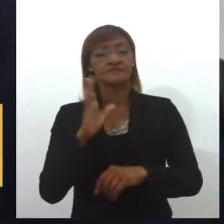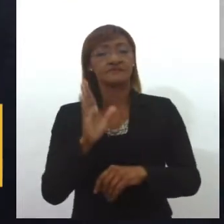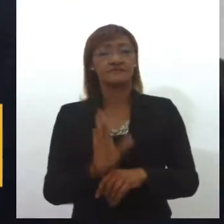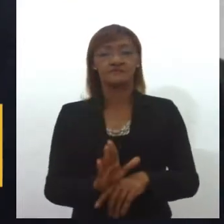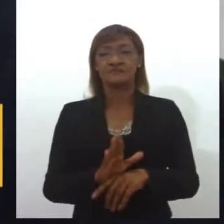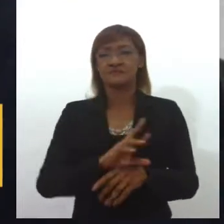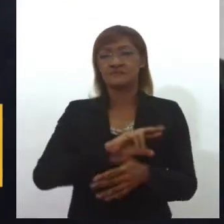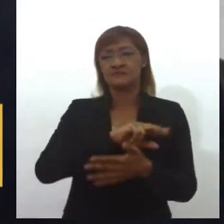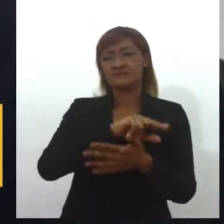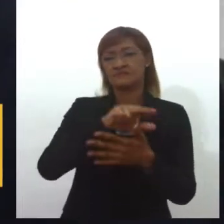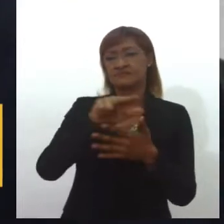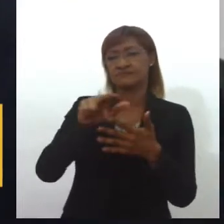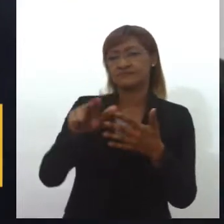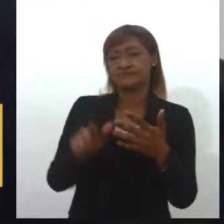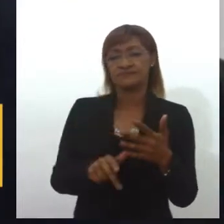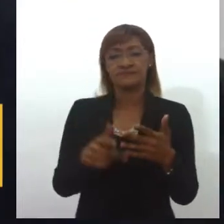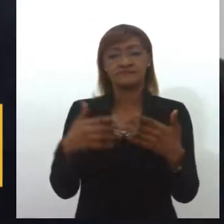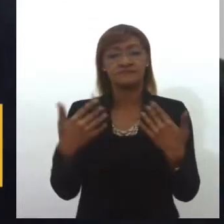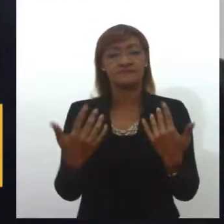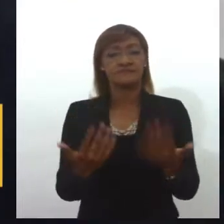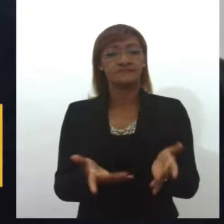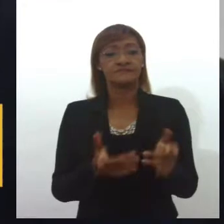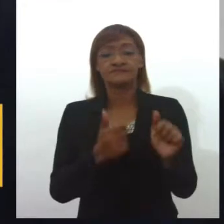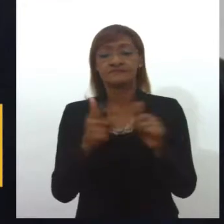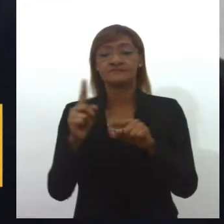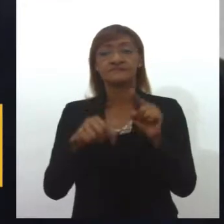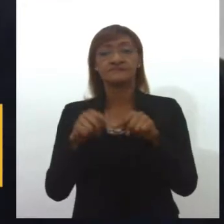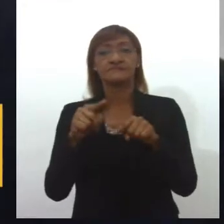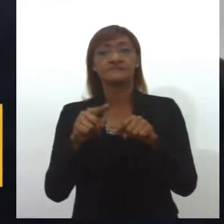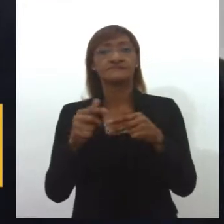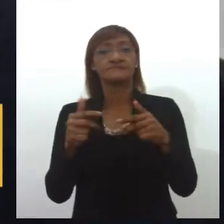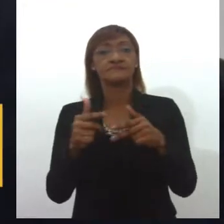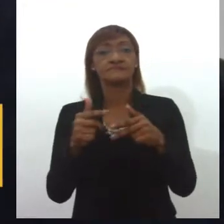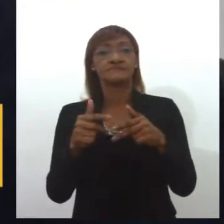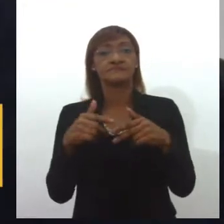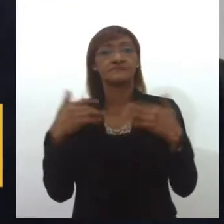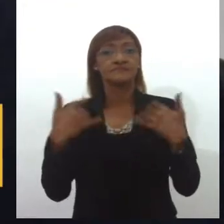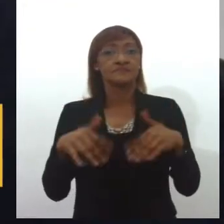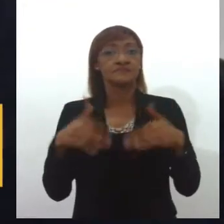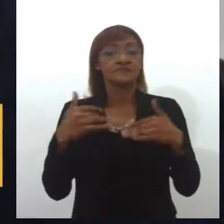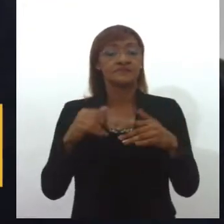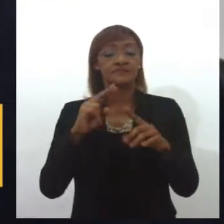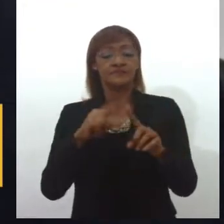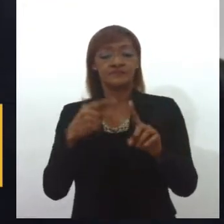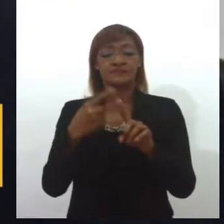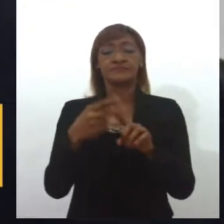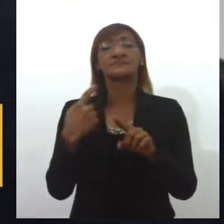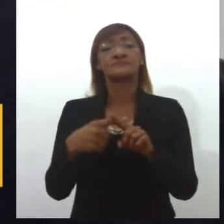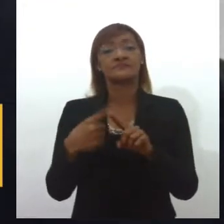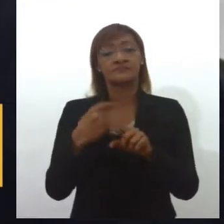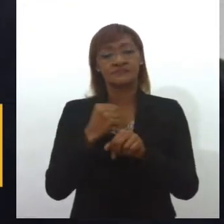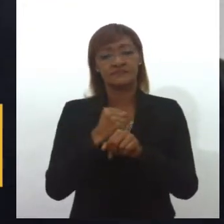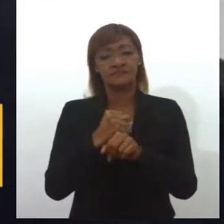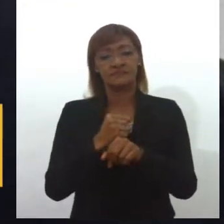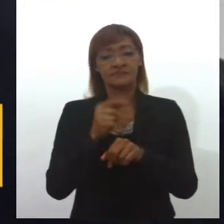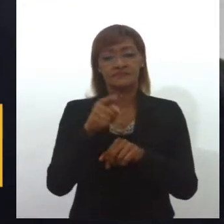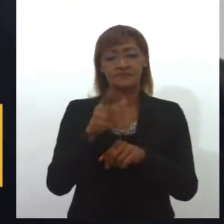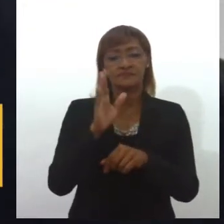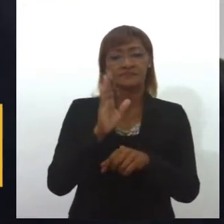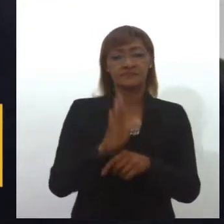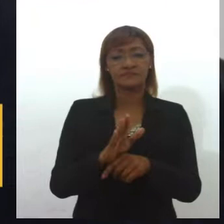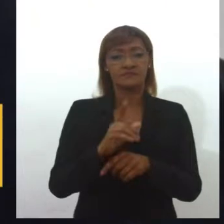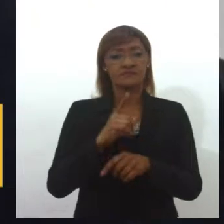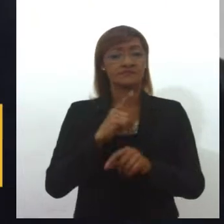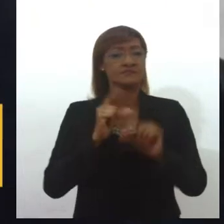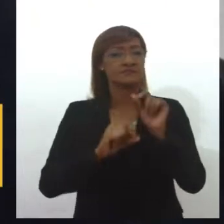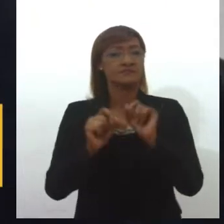insumos. Diversos produtos e serviços acabaram ficando mais caros. Por quê? Porque justamente quando você tem essa desestruturação